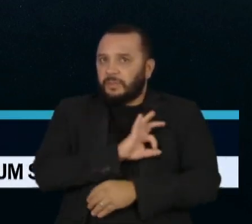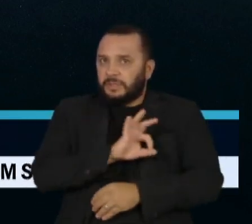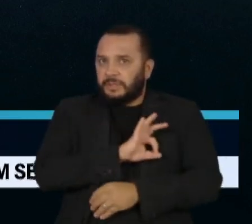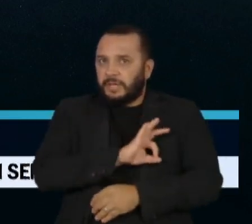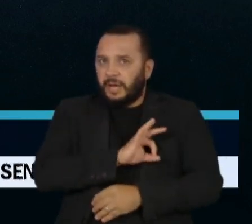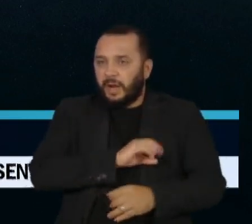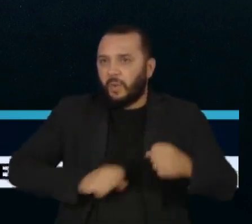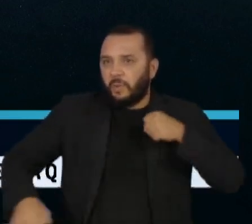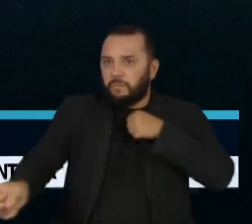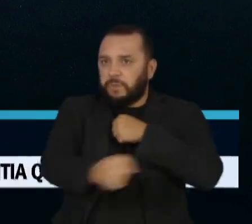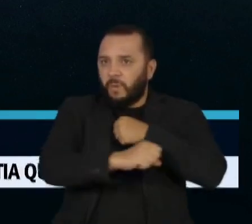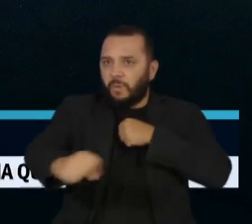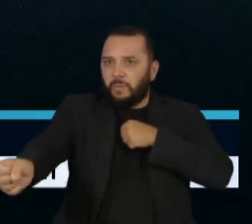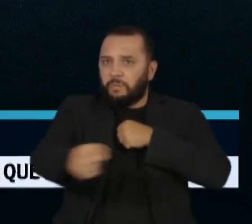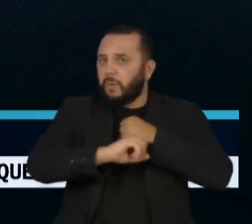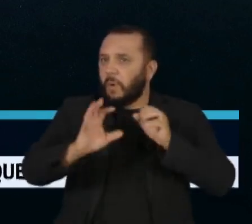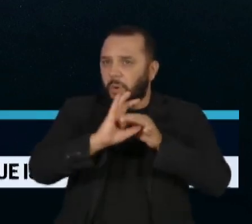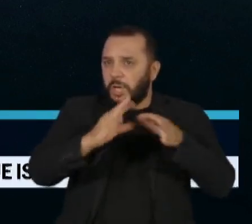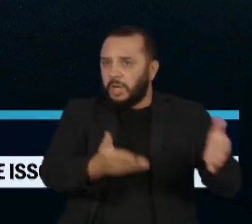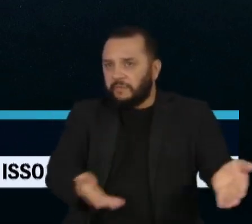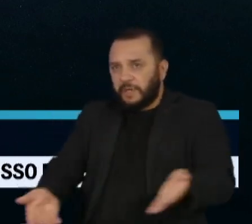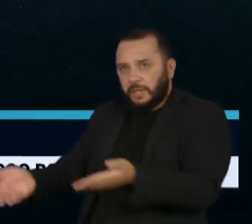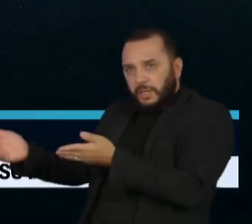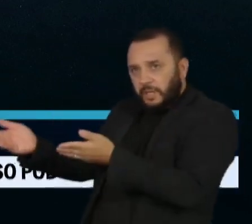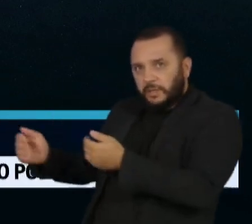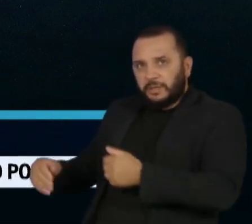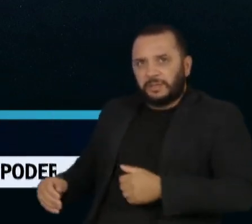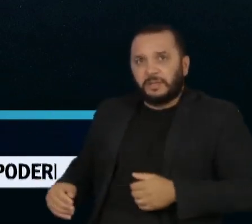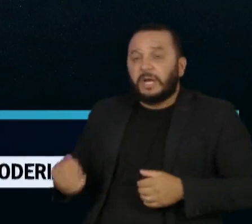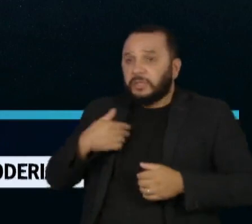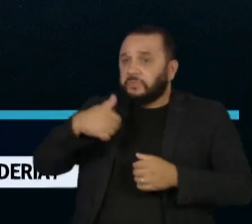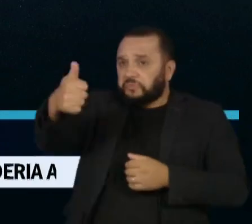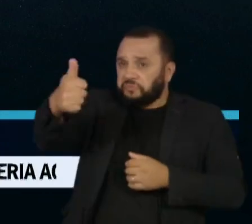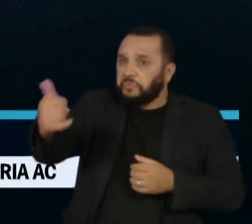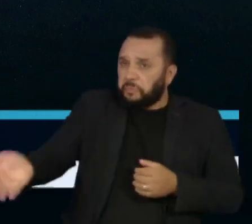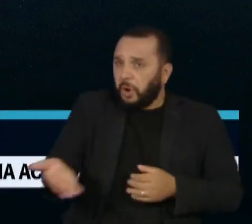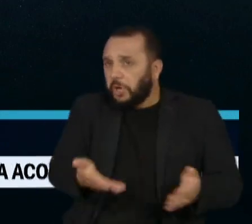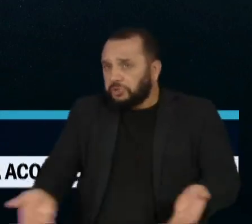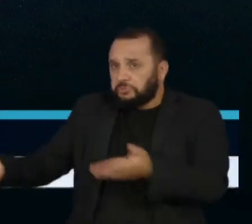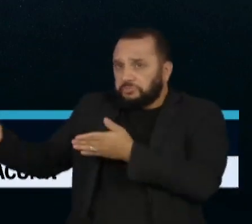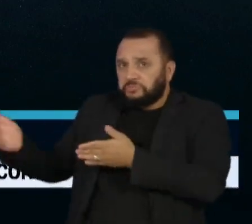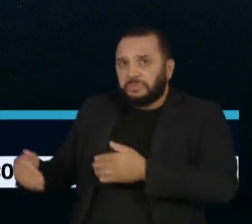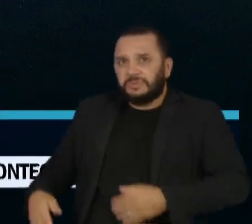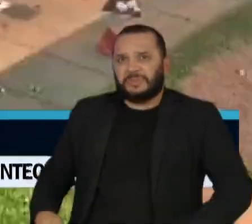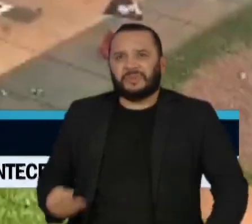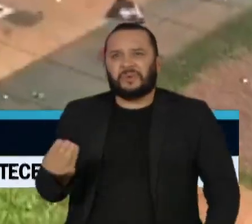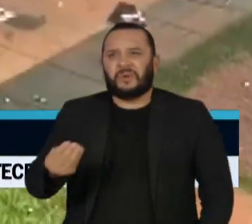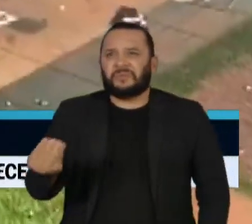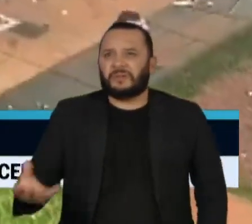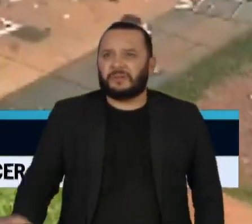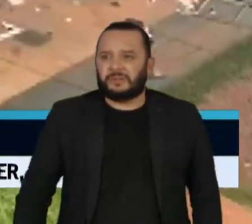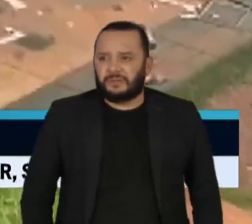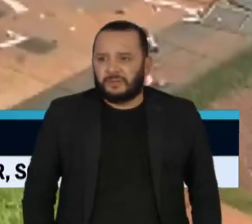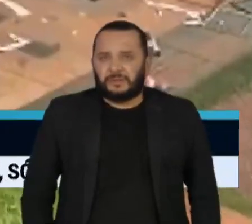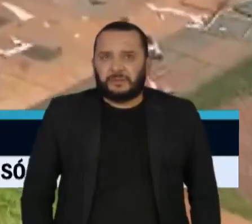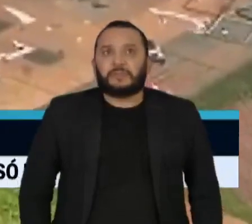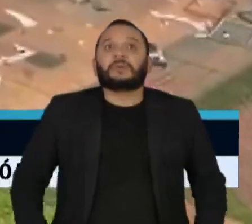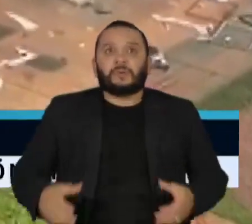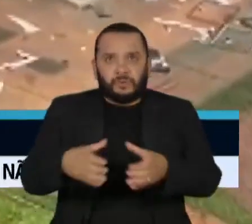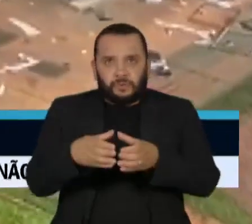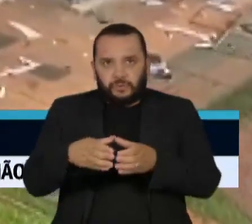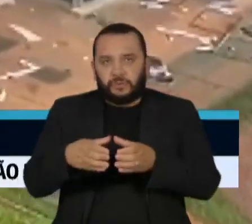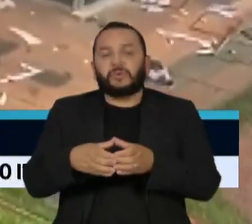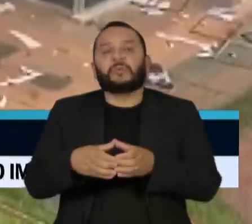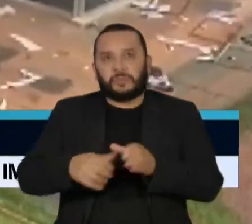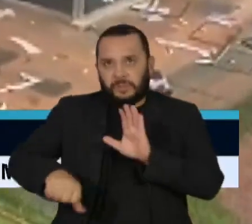de choque, permitindo a passagem dos vândalos. Eles observam e fazem sinal de positivo. Os criminosos chegaram a